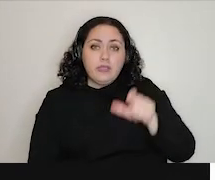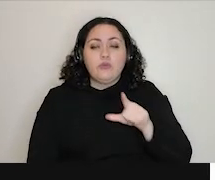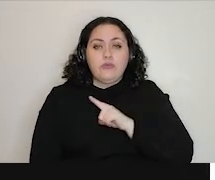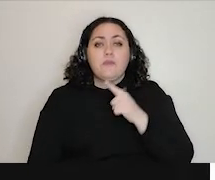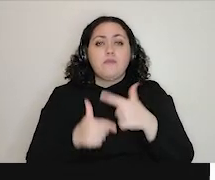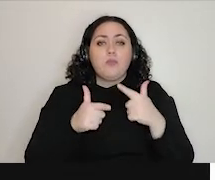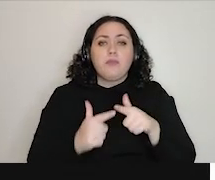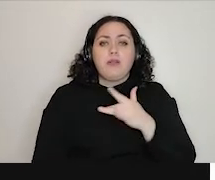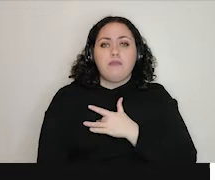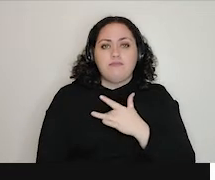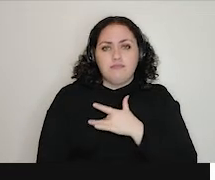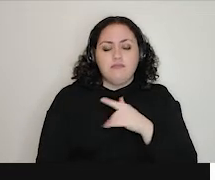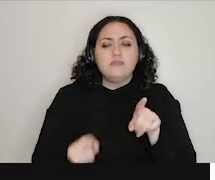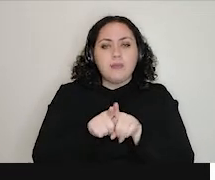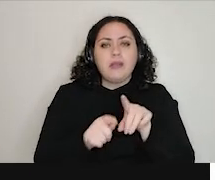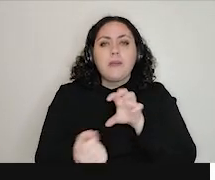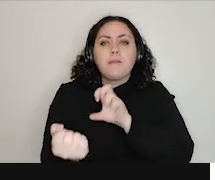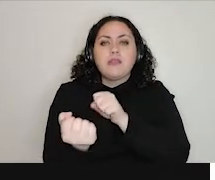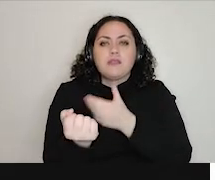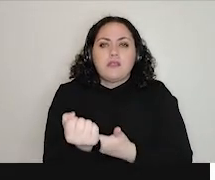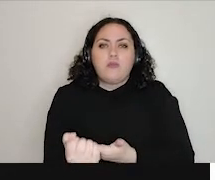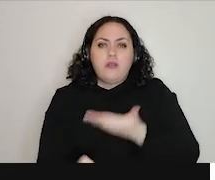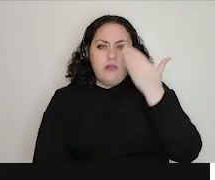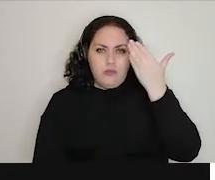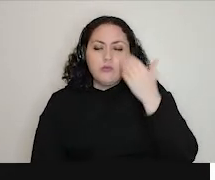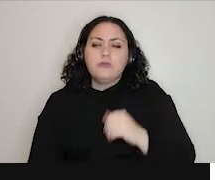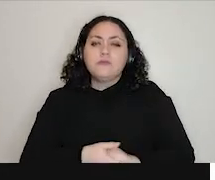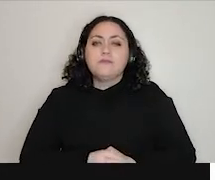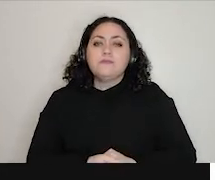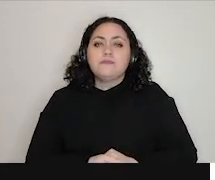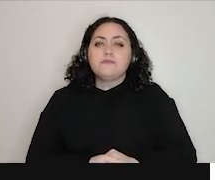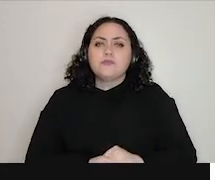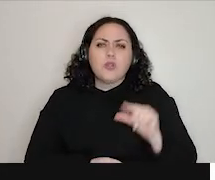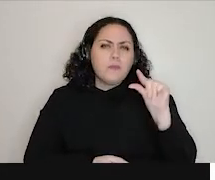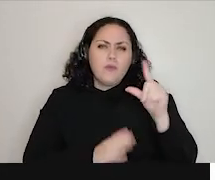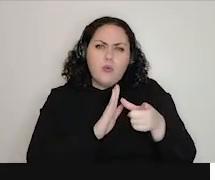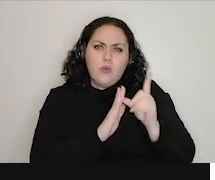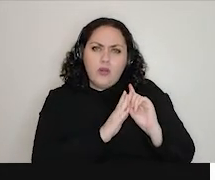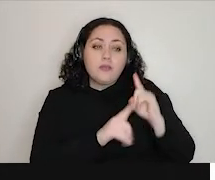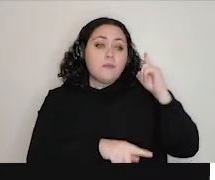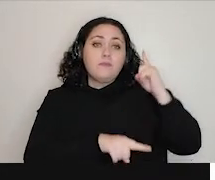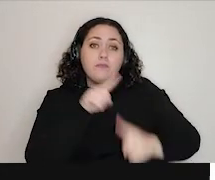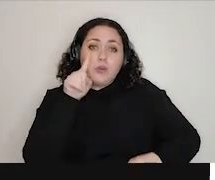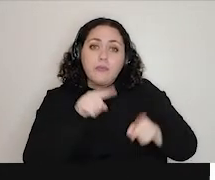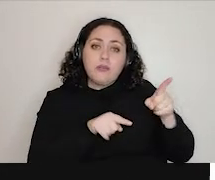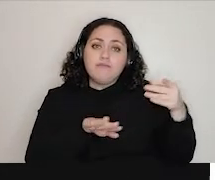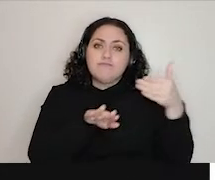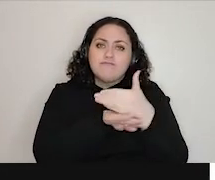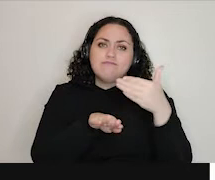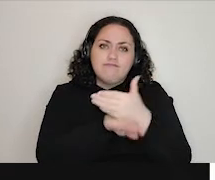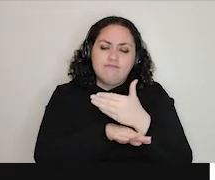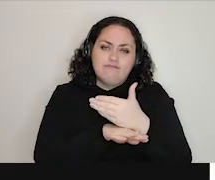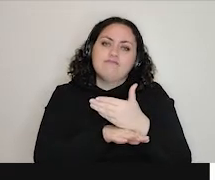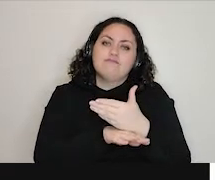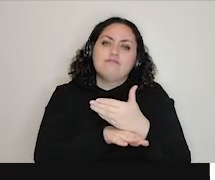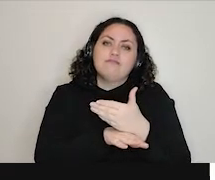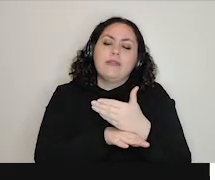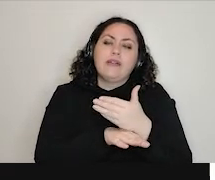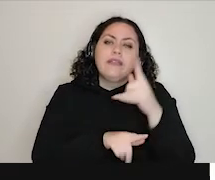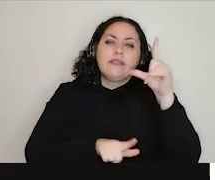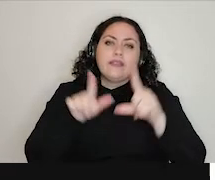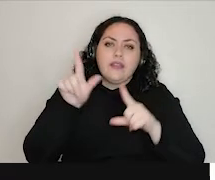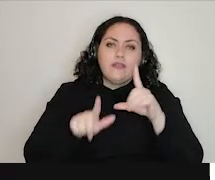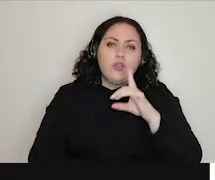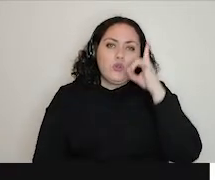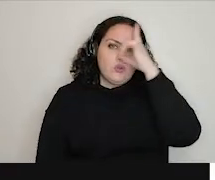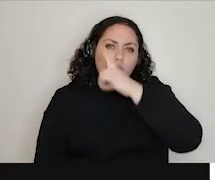depressão, tentasse suicídio, e ele também era uma pessoa cardiopata e hipertensa, ele foi proibido de participar